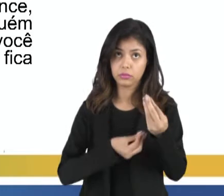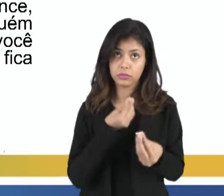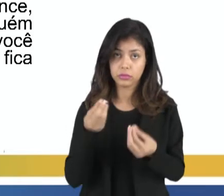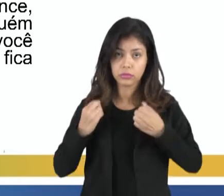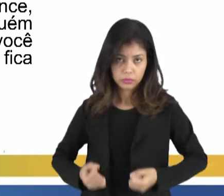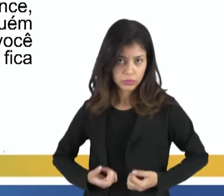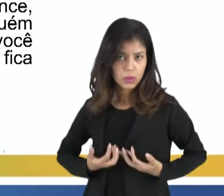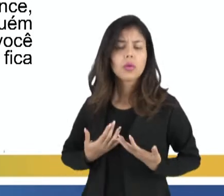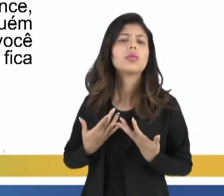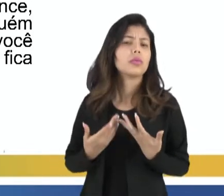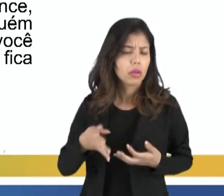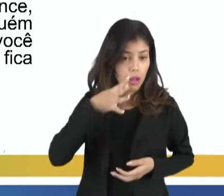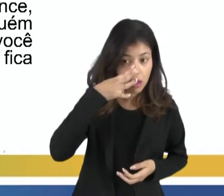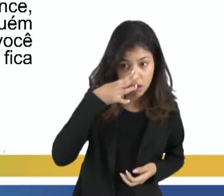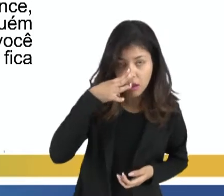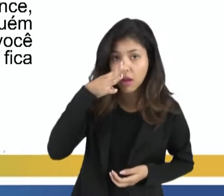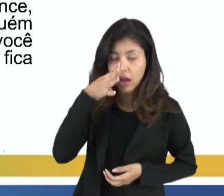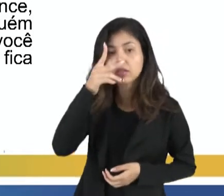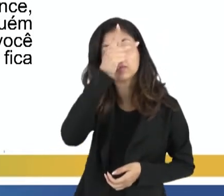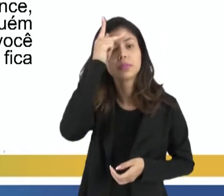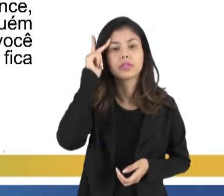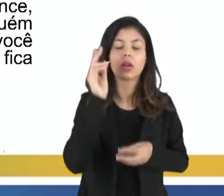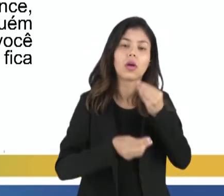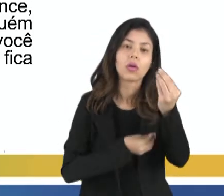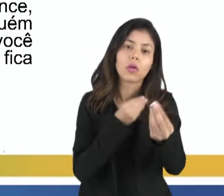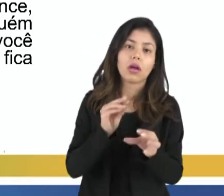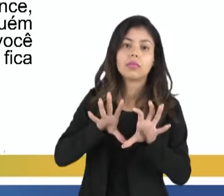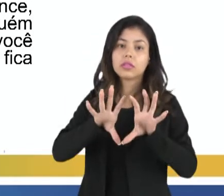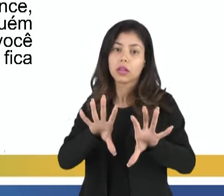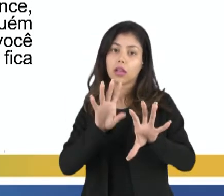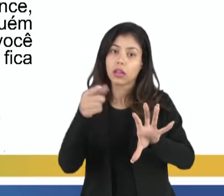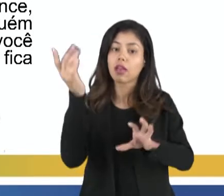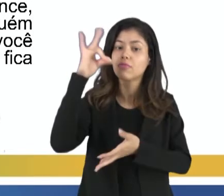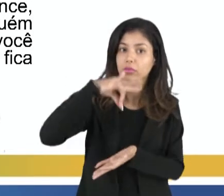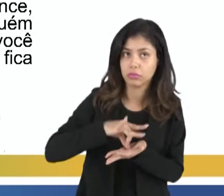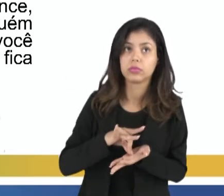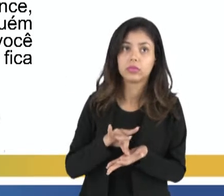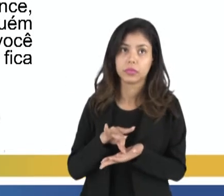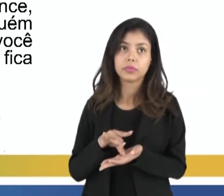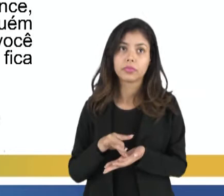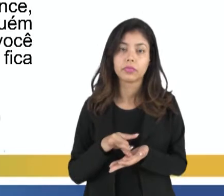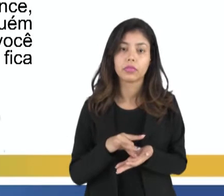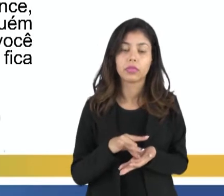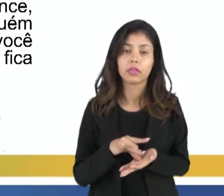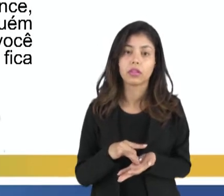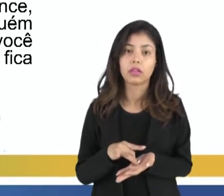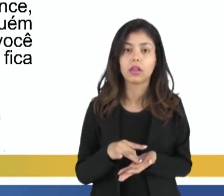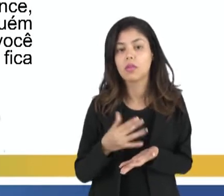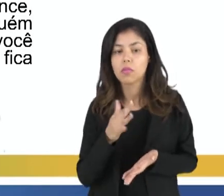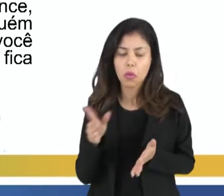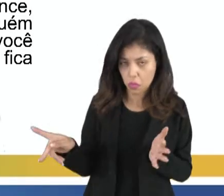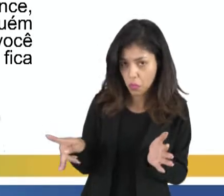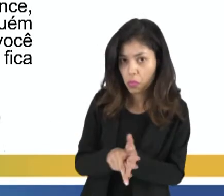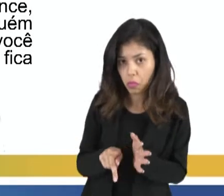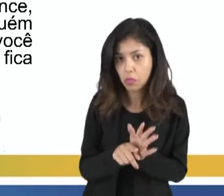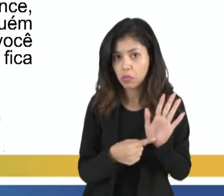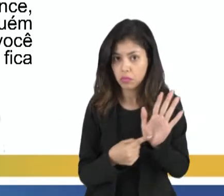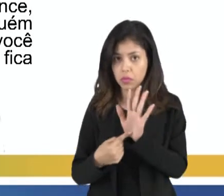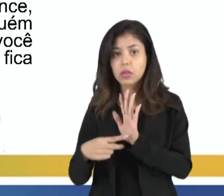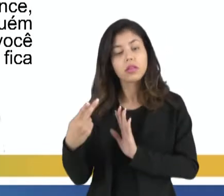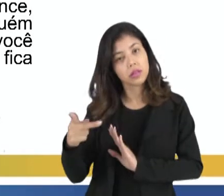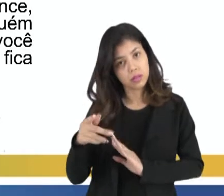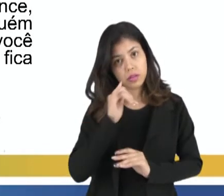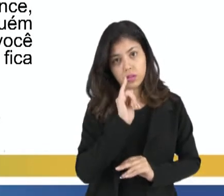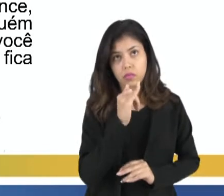para emocionar, para impressionar as pessoas, tá? Como se fosse ali real. Então esse é meio que o propósito dela.